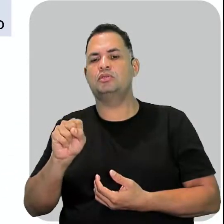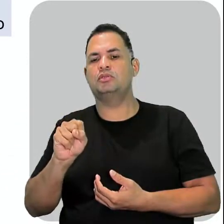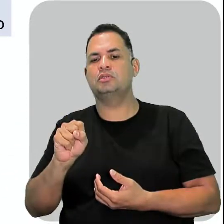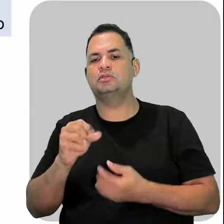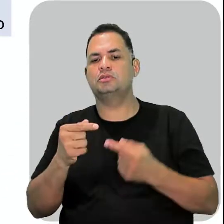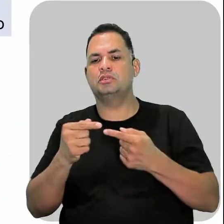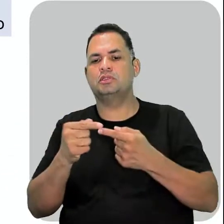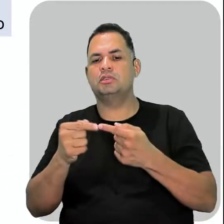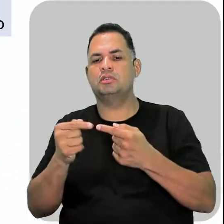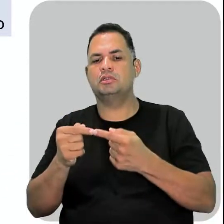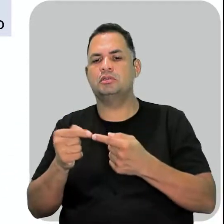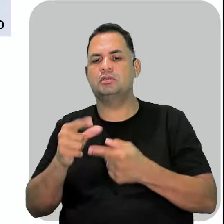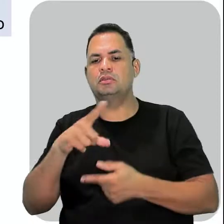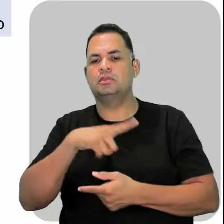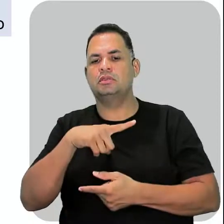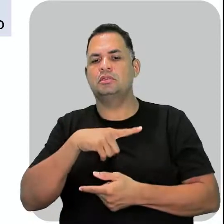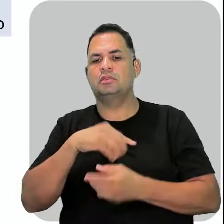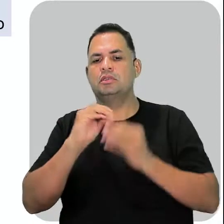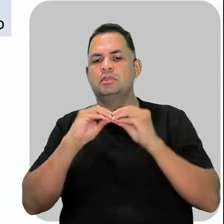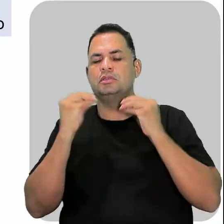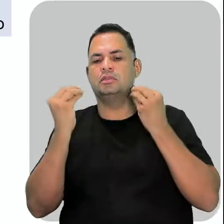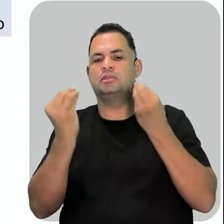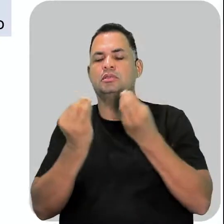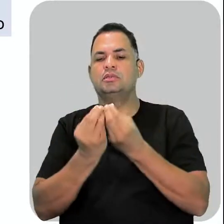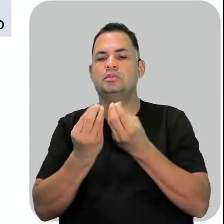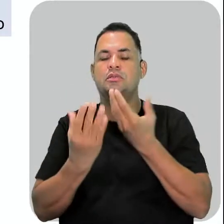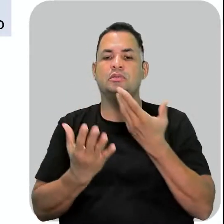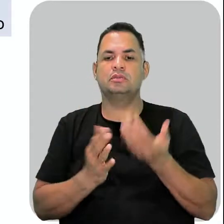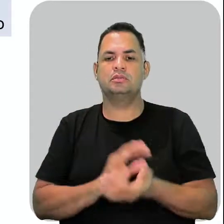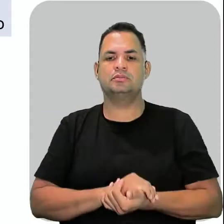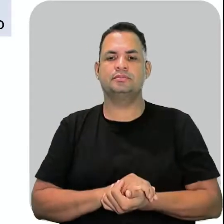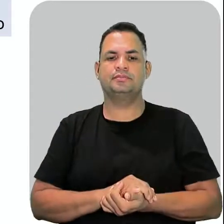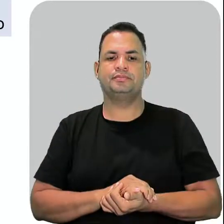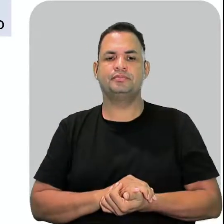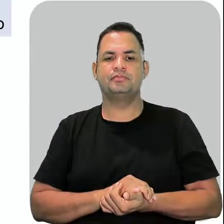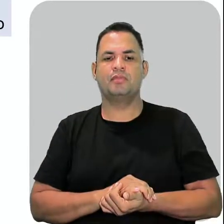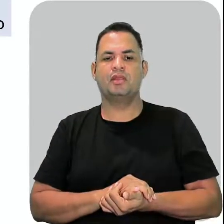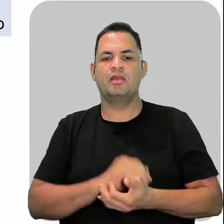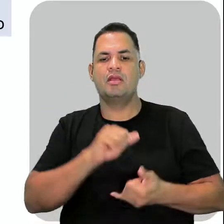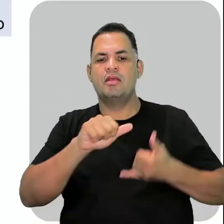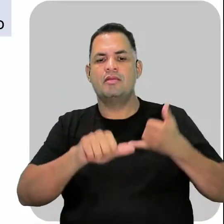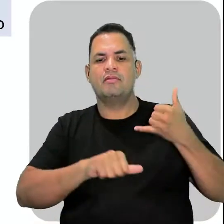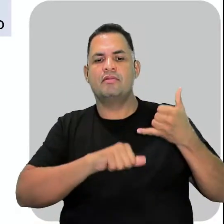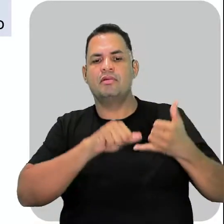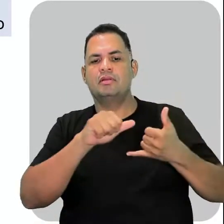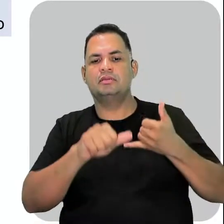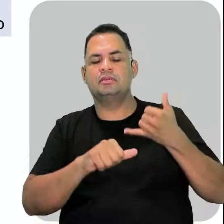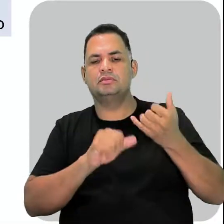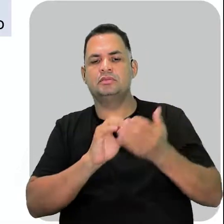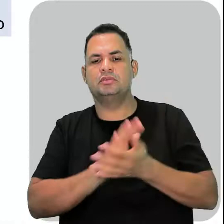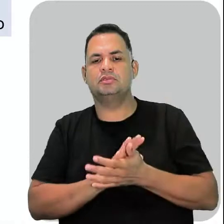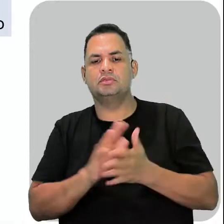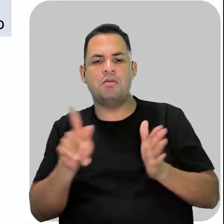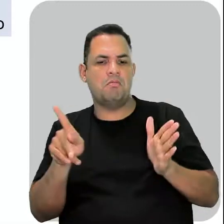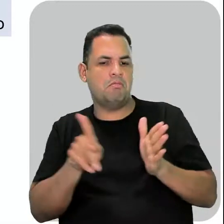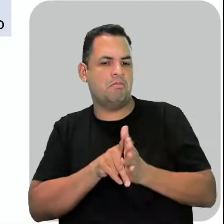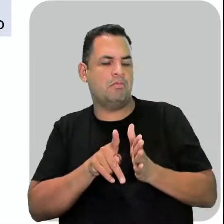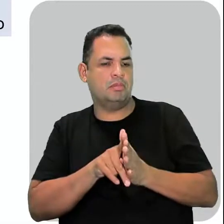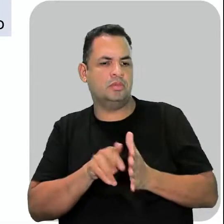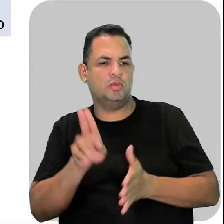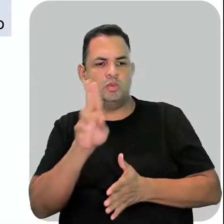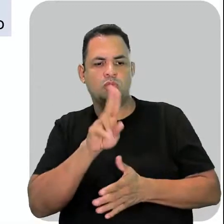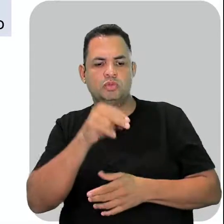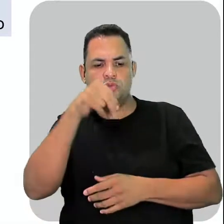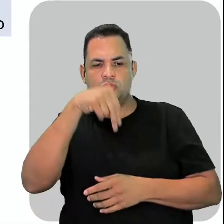para formar esta substância. Como nós estamos falando de uma reação genérica, a gente usa o